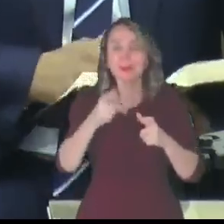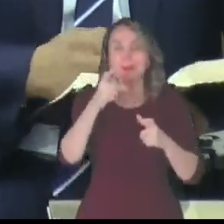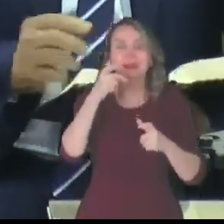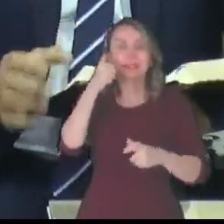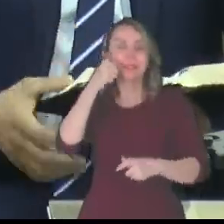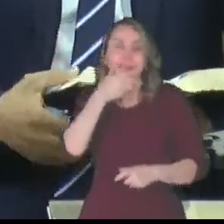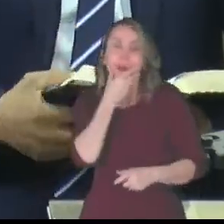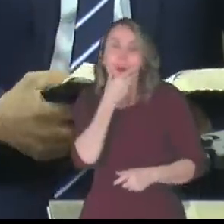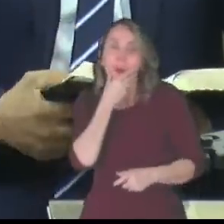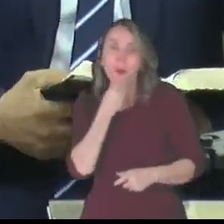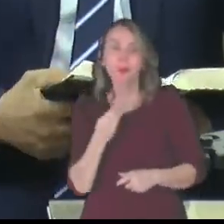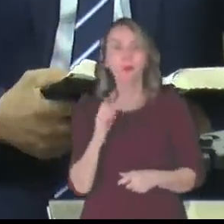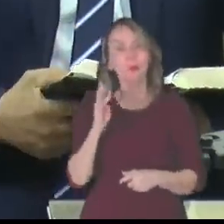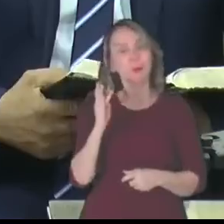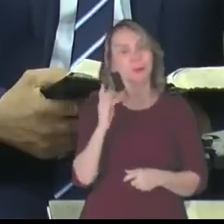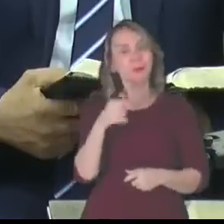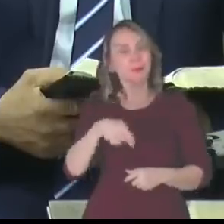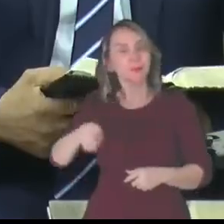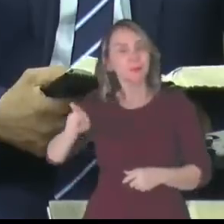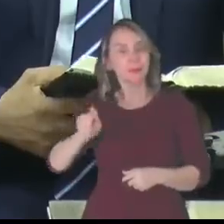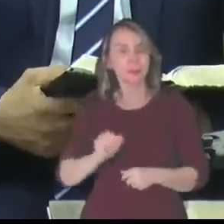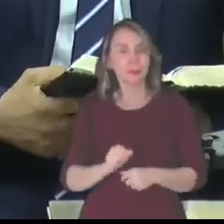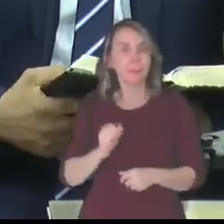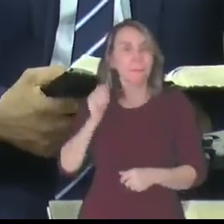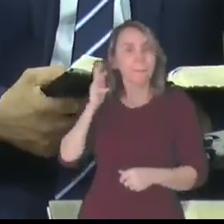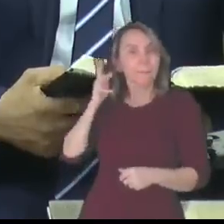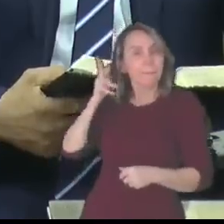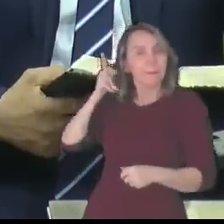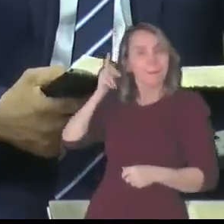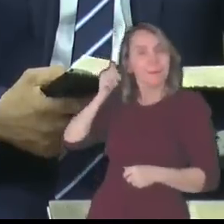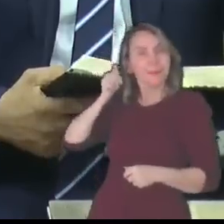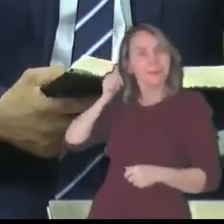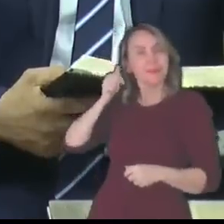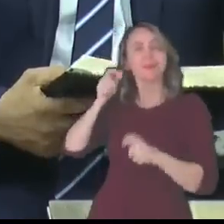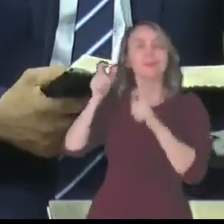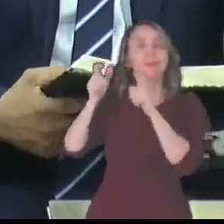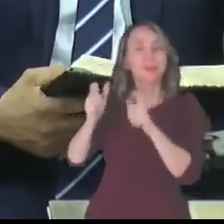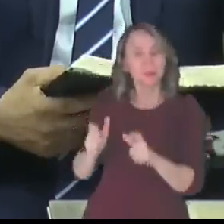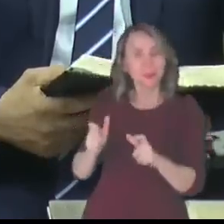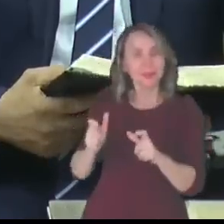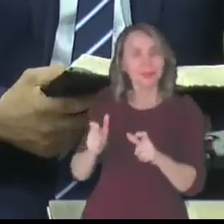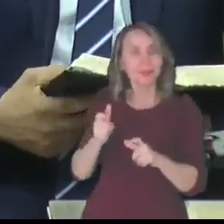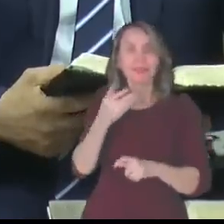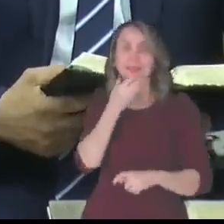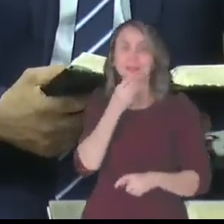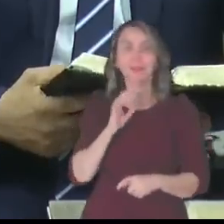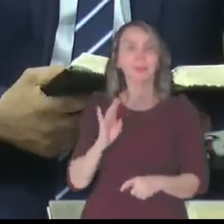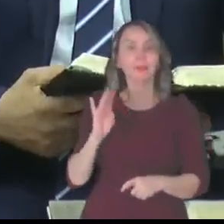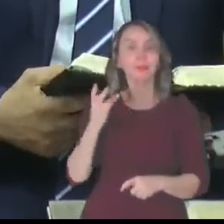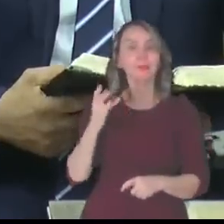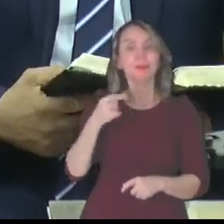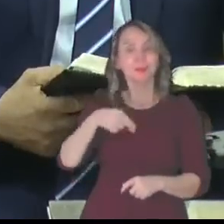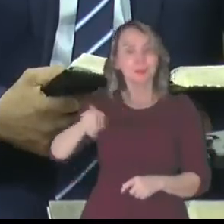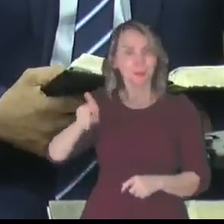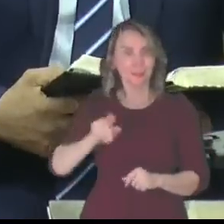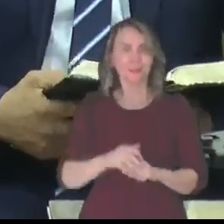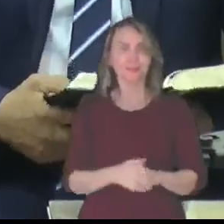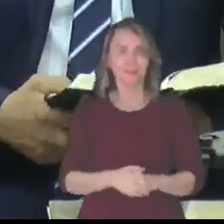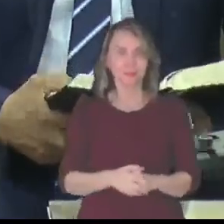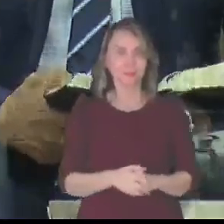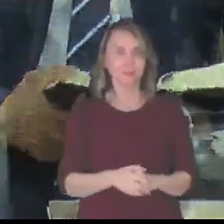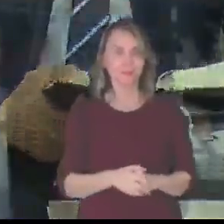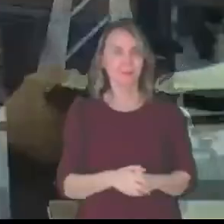onde o noivo iria glória a Deus de madrugada de madrugada para onde o noivo iria por favor